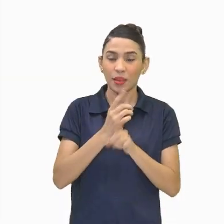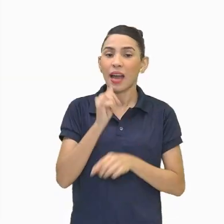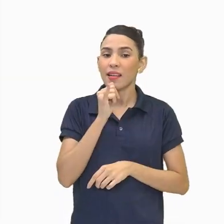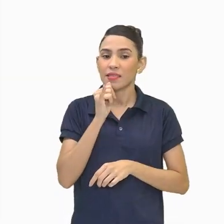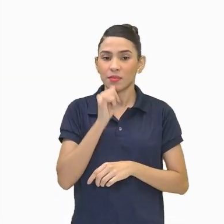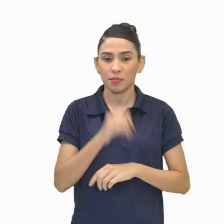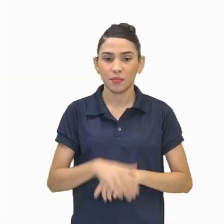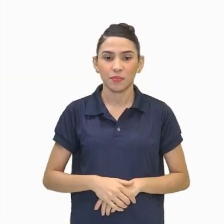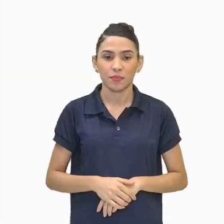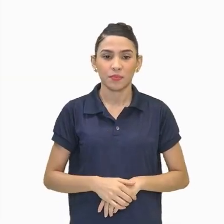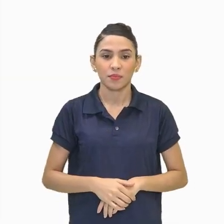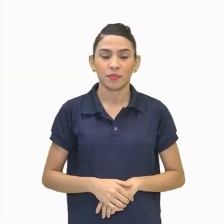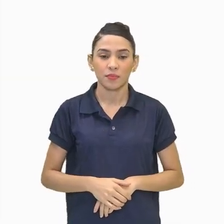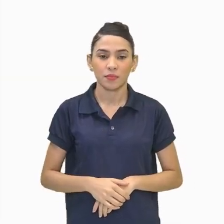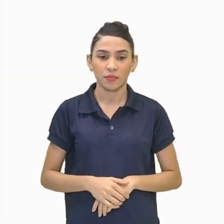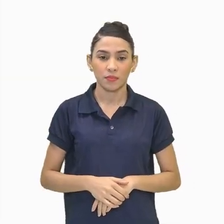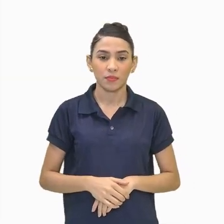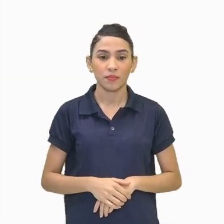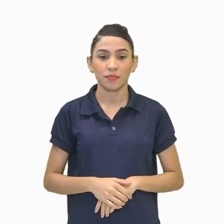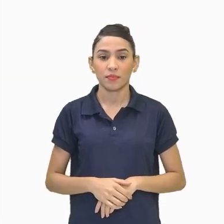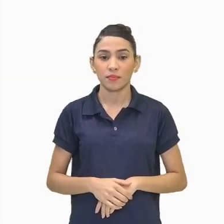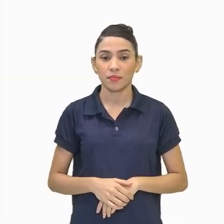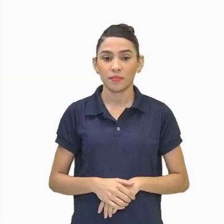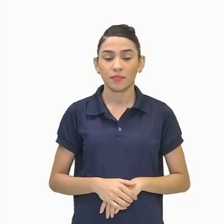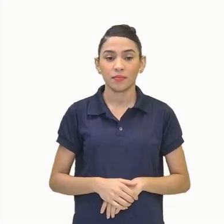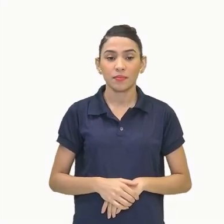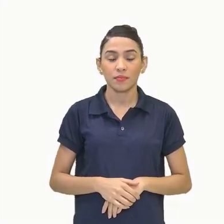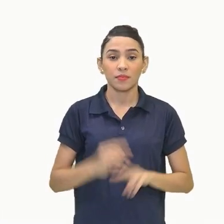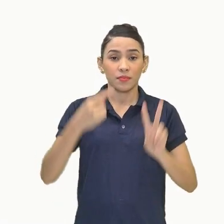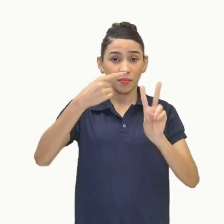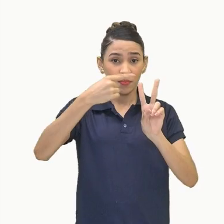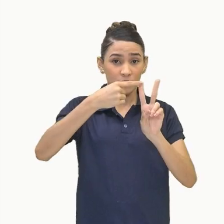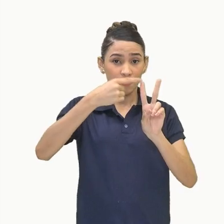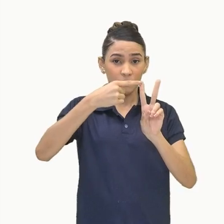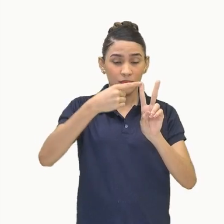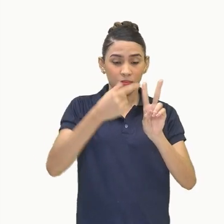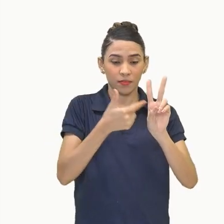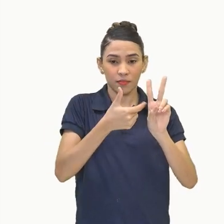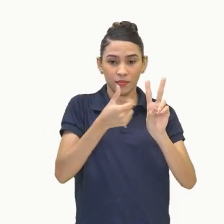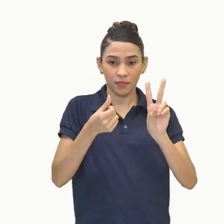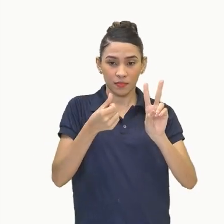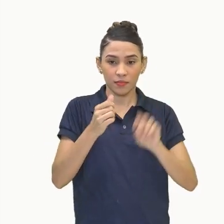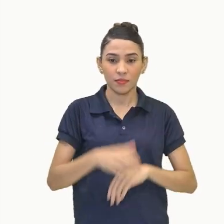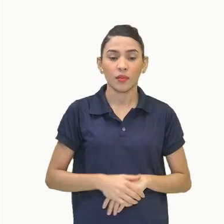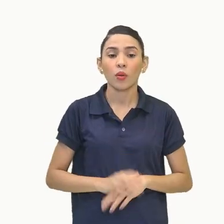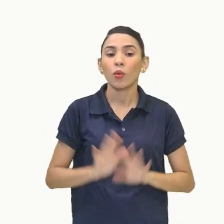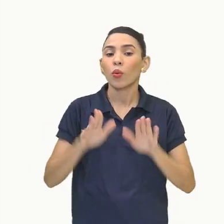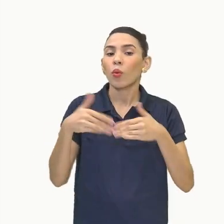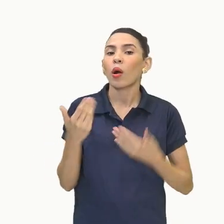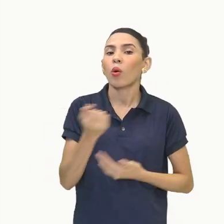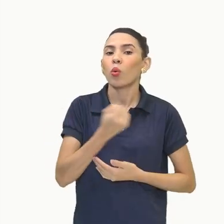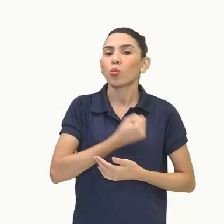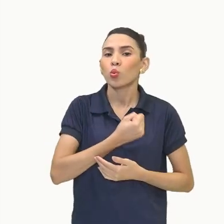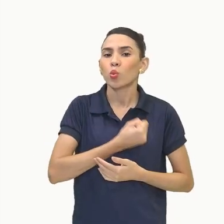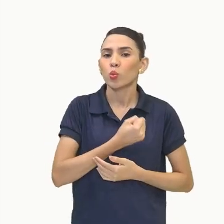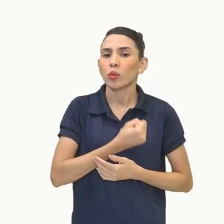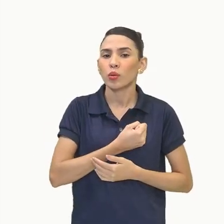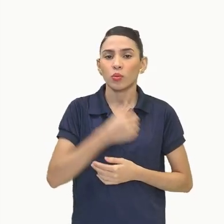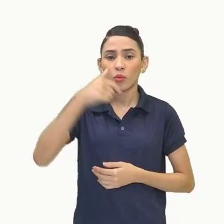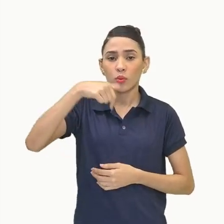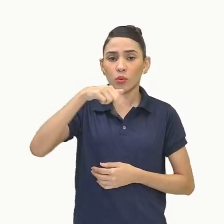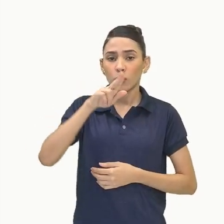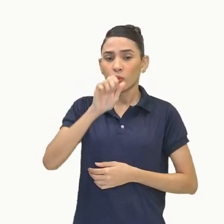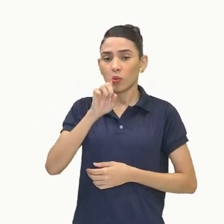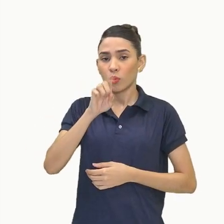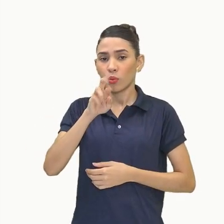tela. Temos aqui, ó, raiz quadrada de 16. Qual é o número que ao quadrado dá